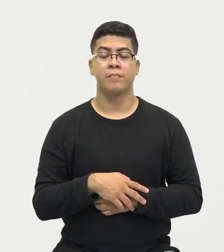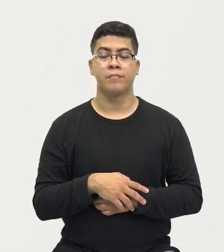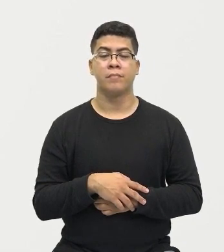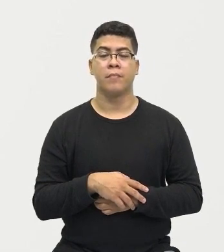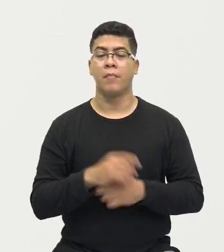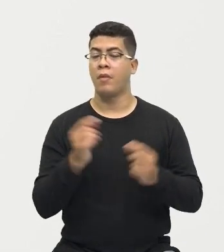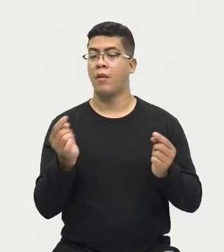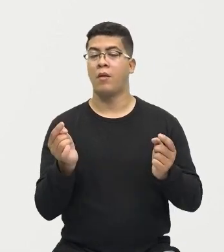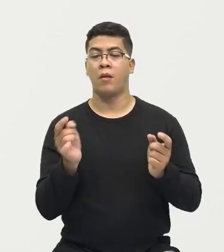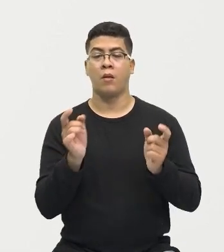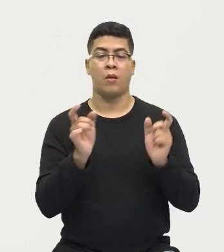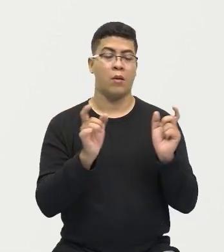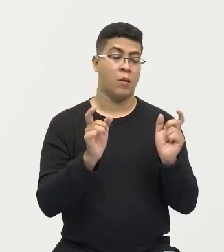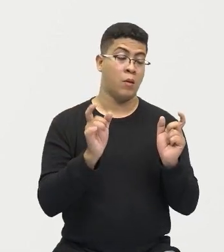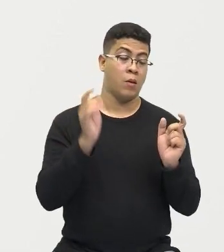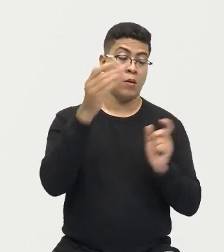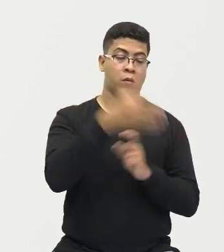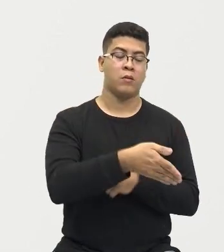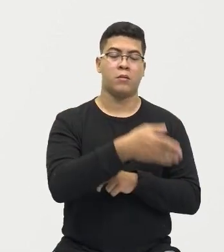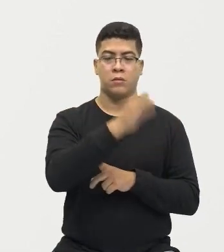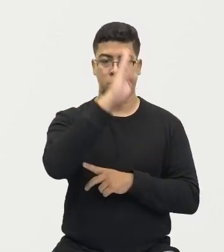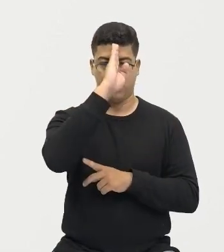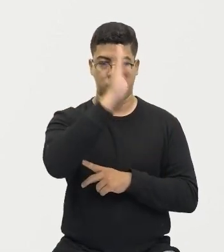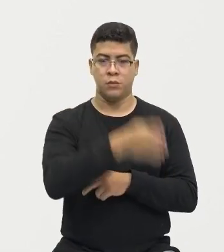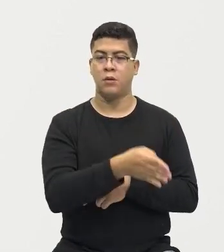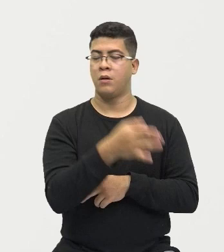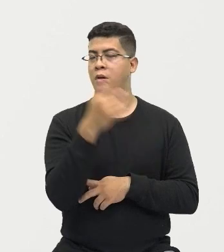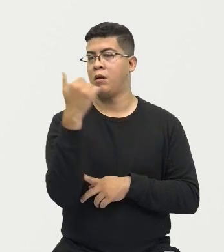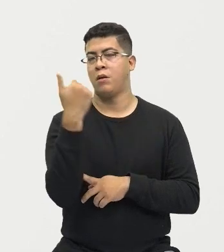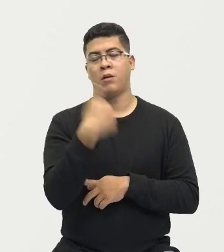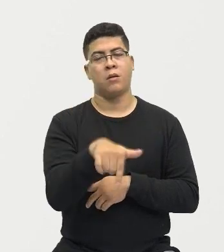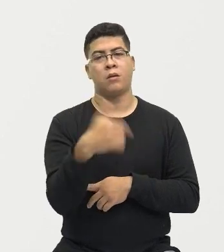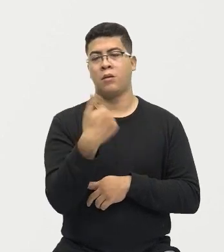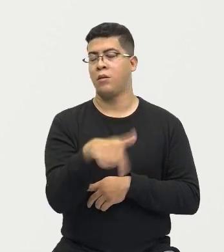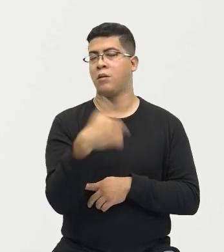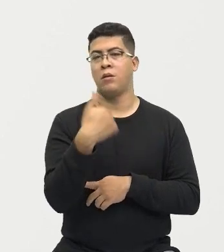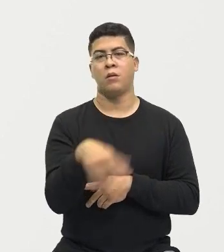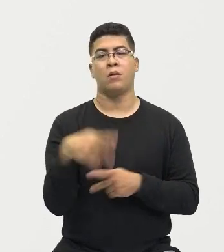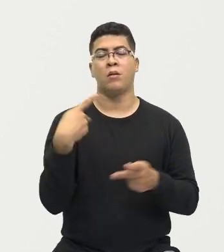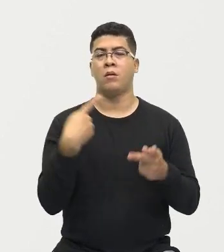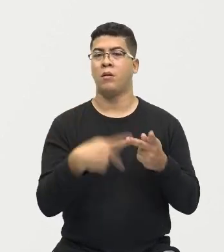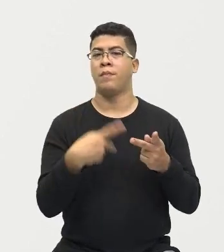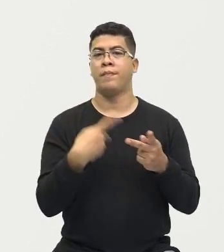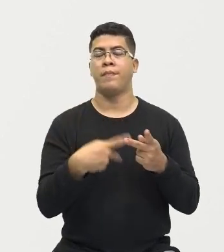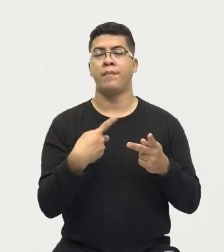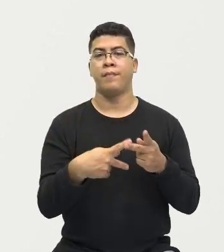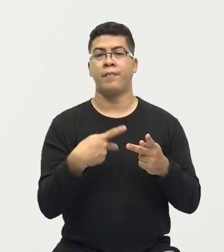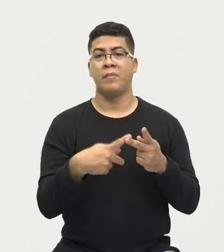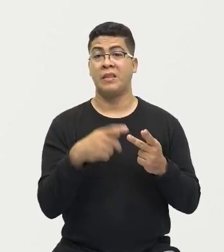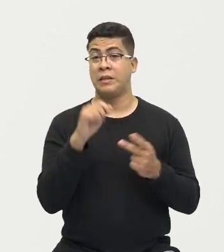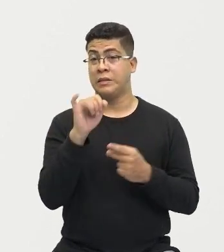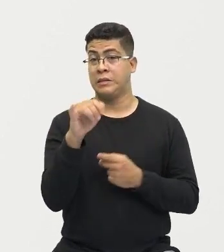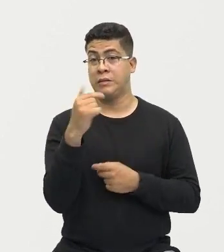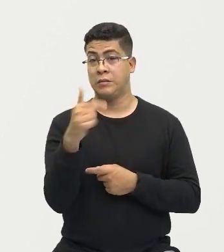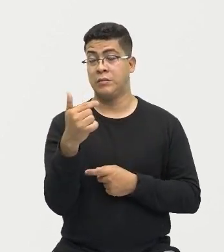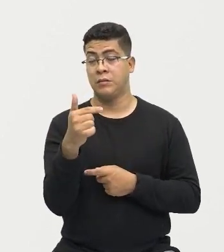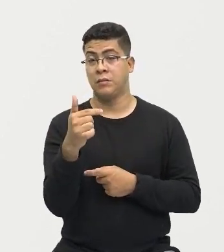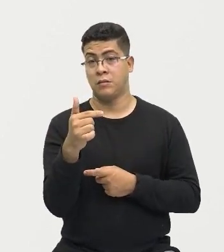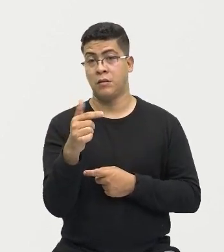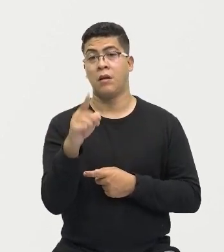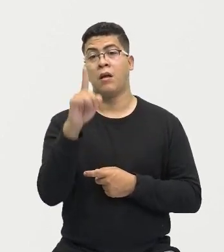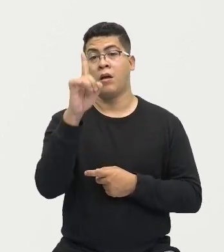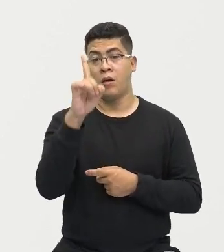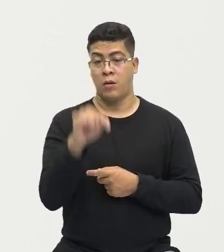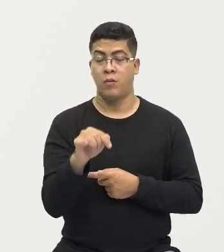objeto. Transita diretamente, sem preposição. Não tem preposição aí. Se não tem preposição, é um verbo